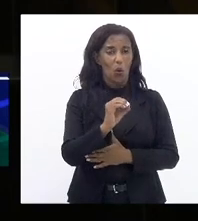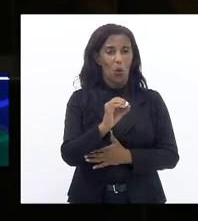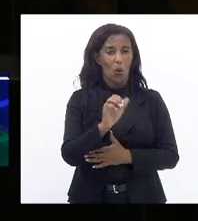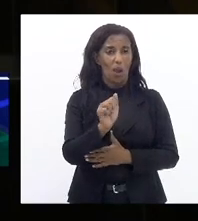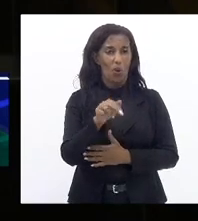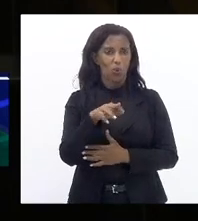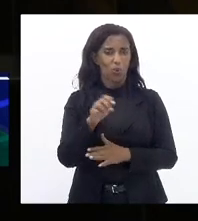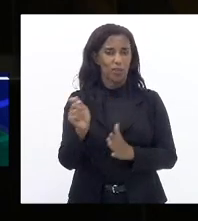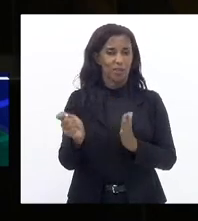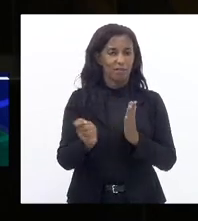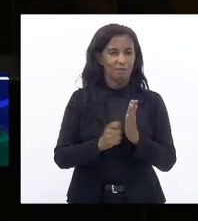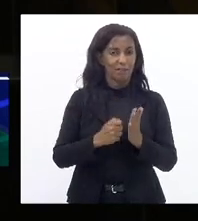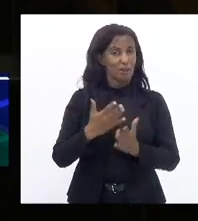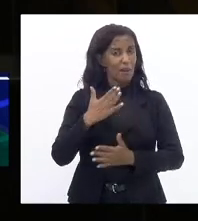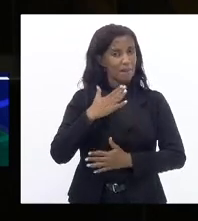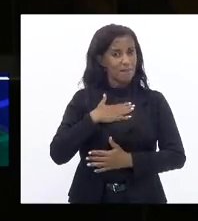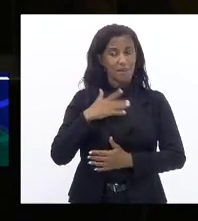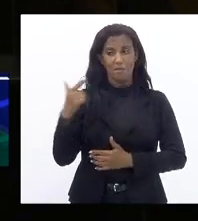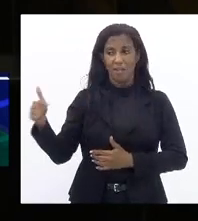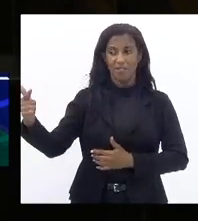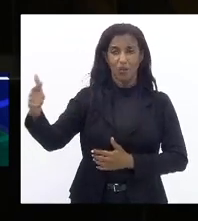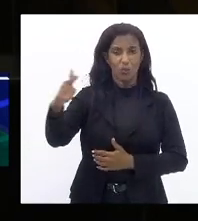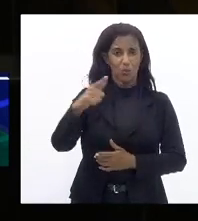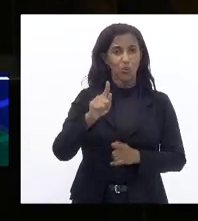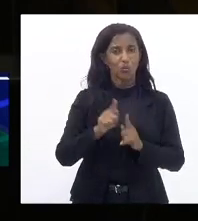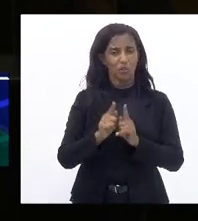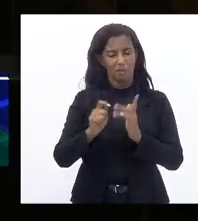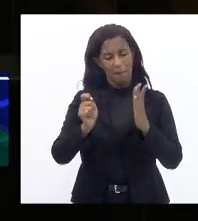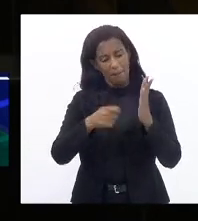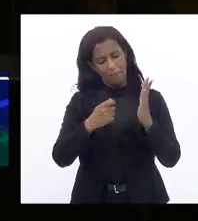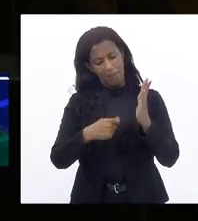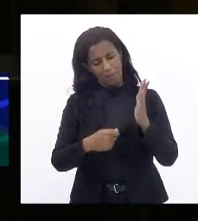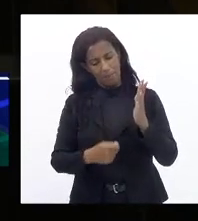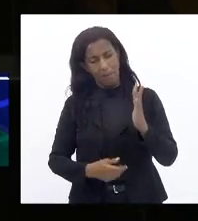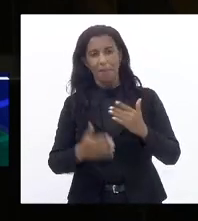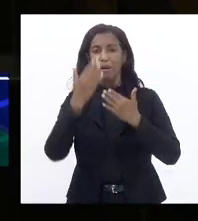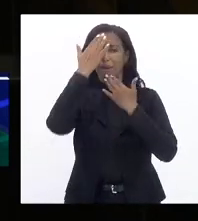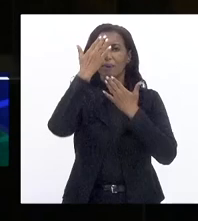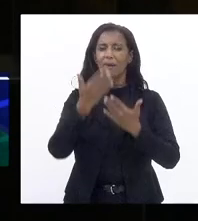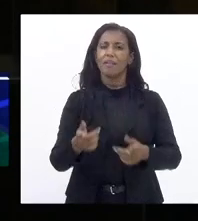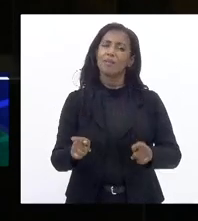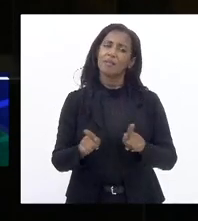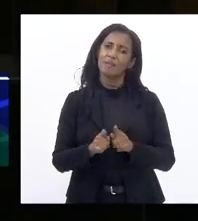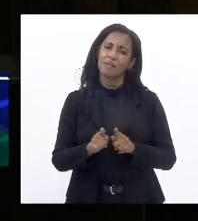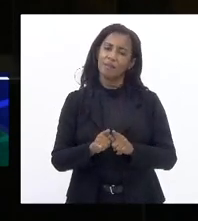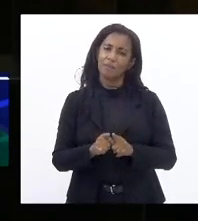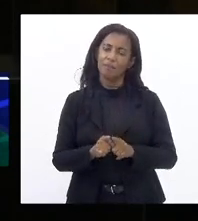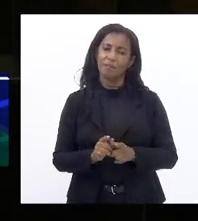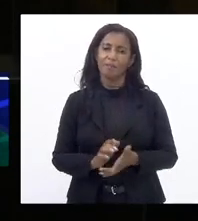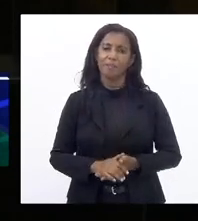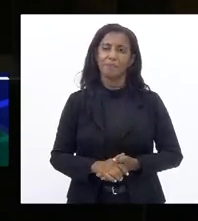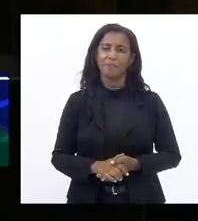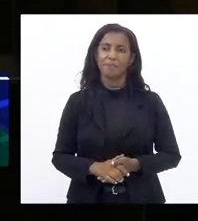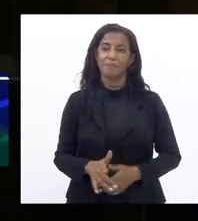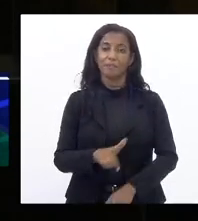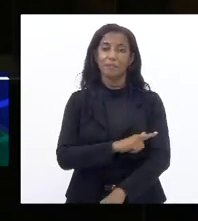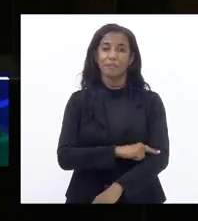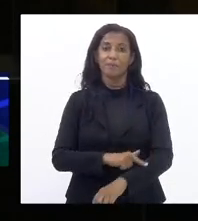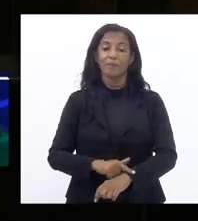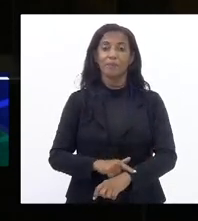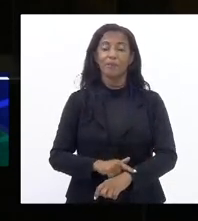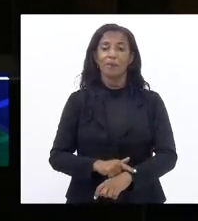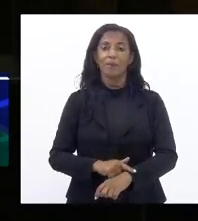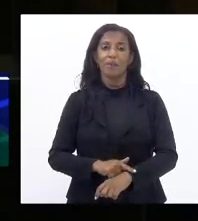mim, como também as demais parlamentares desta casa. Agradecer também pela gentileza sua e do